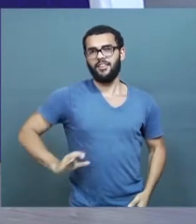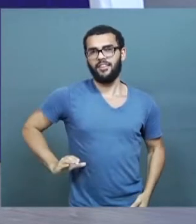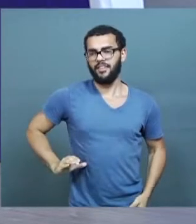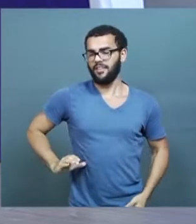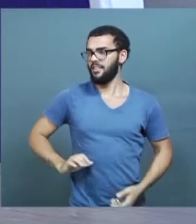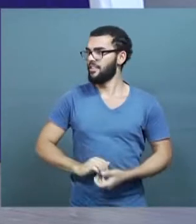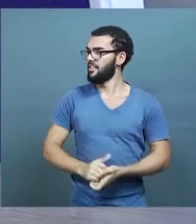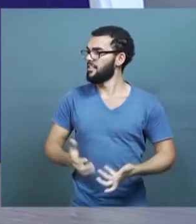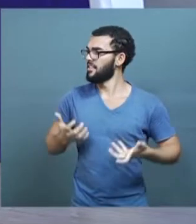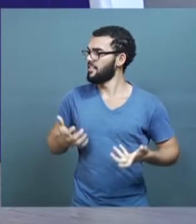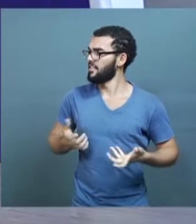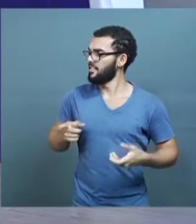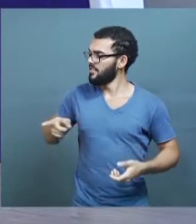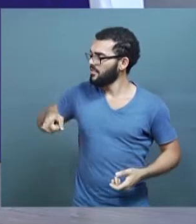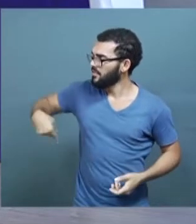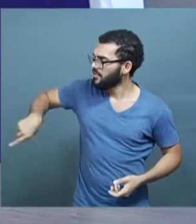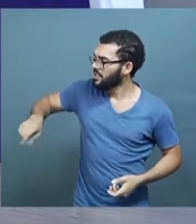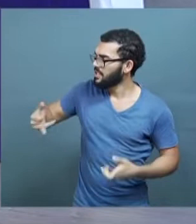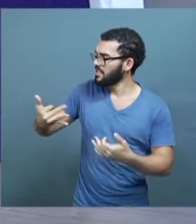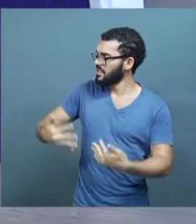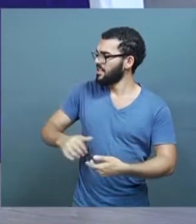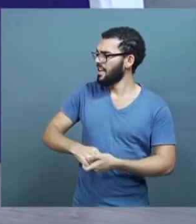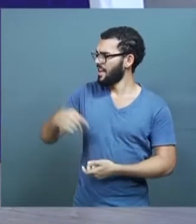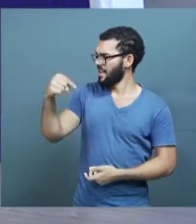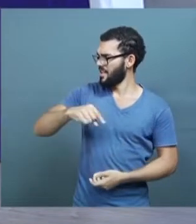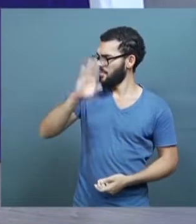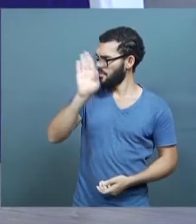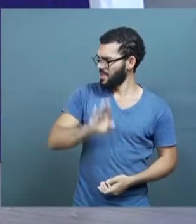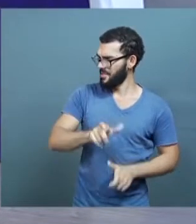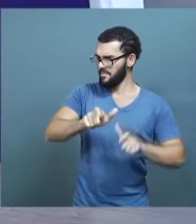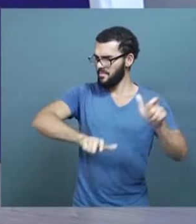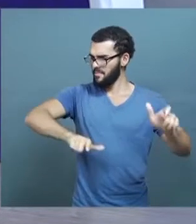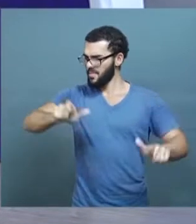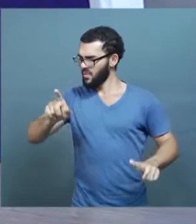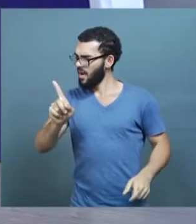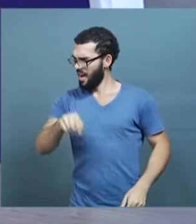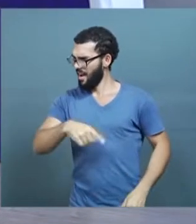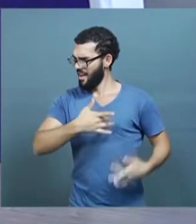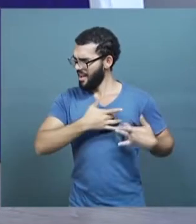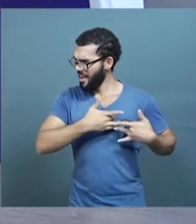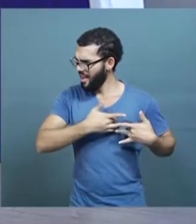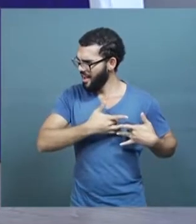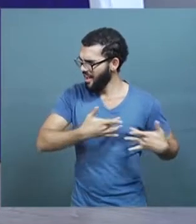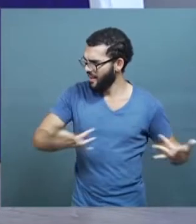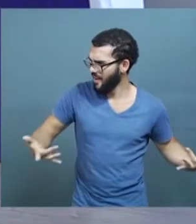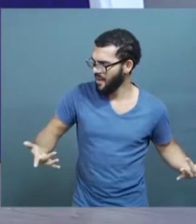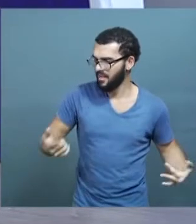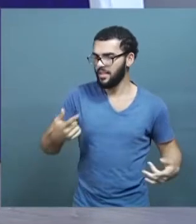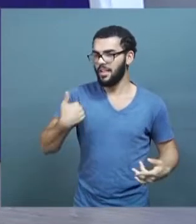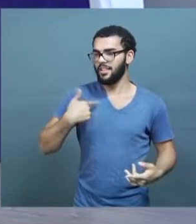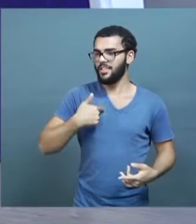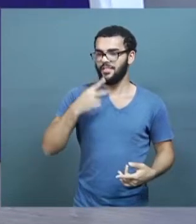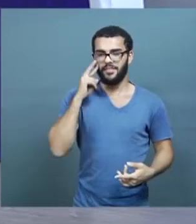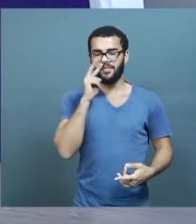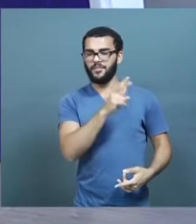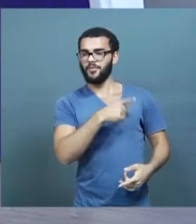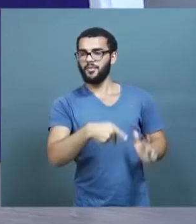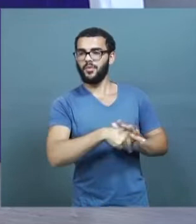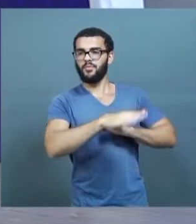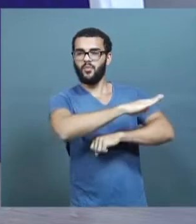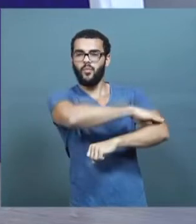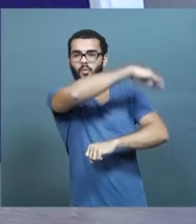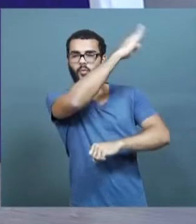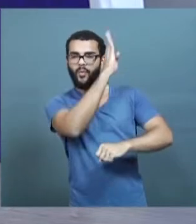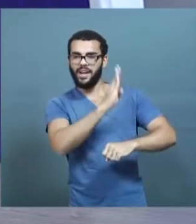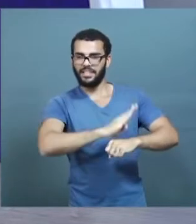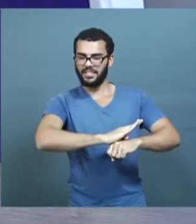falasse sobre isso. Você acha que o brasileiro é um povo solidário? A gente viu o exemplo aí de Brumadinho, quando as pessoas se mobilizam,